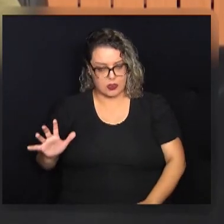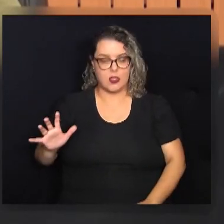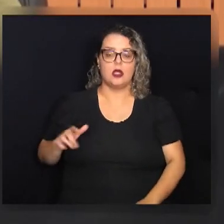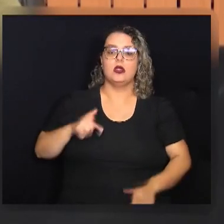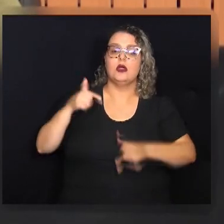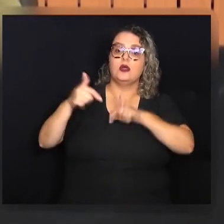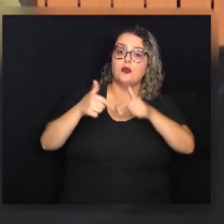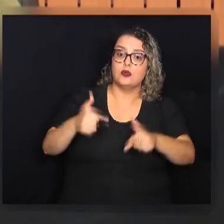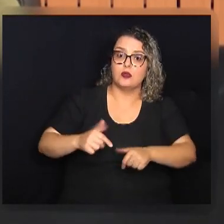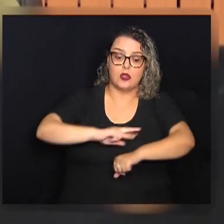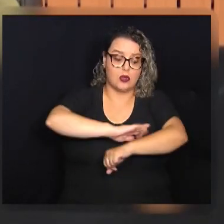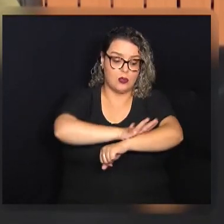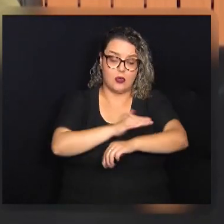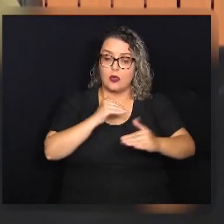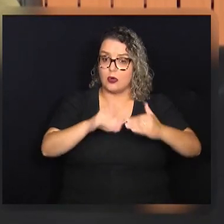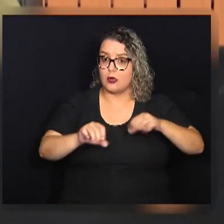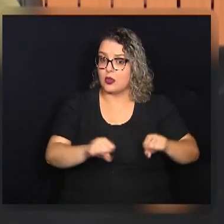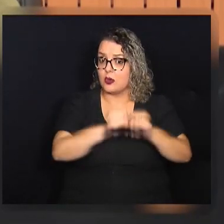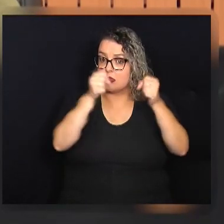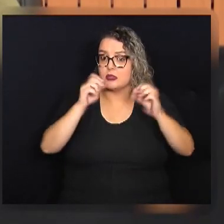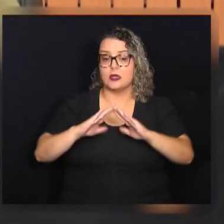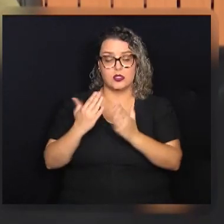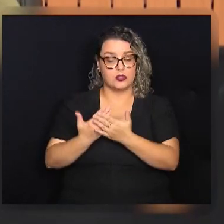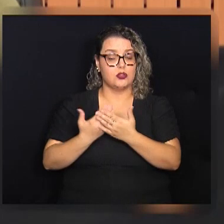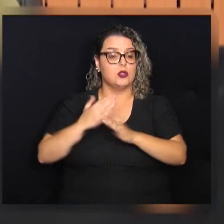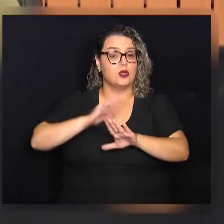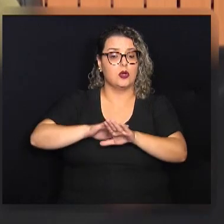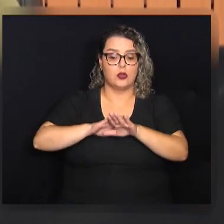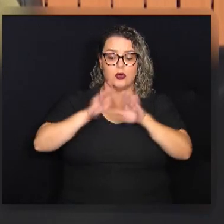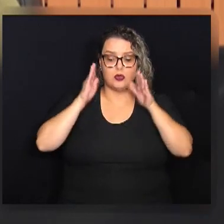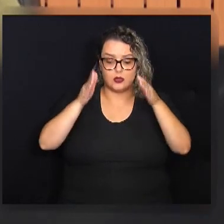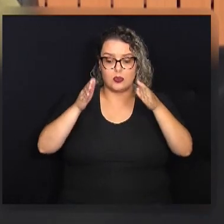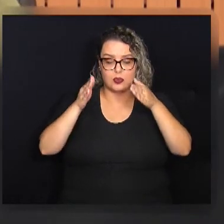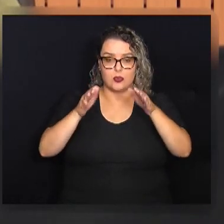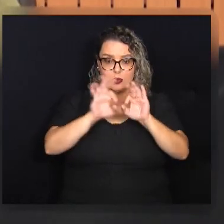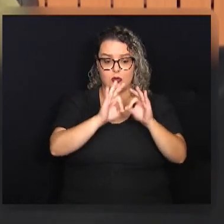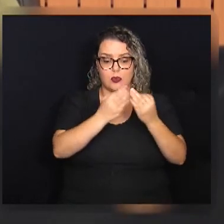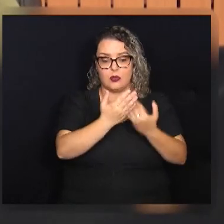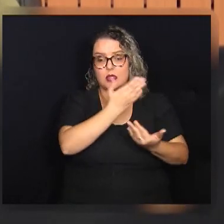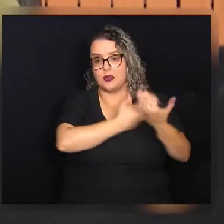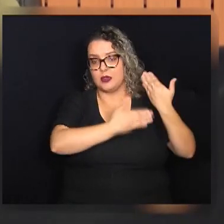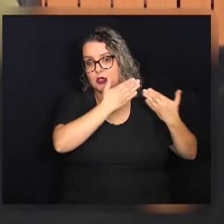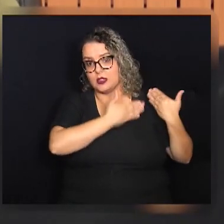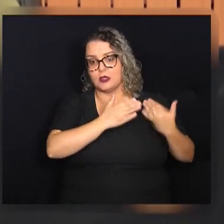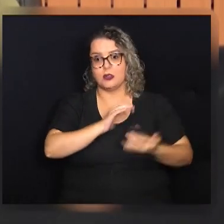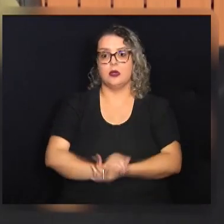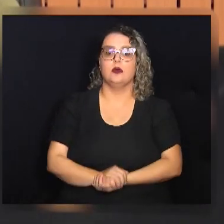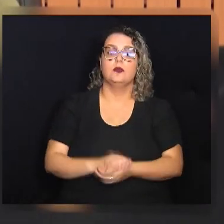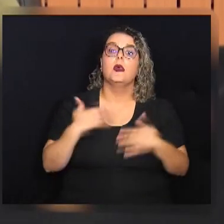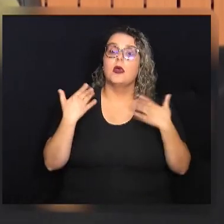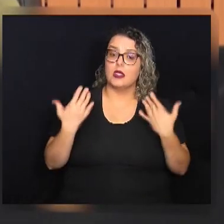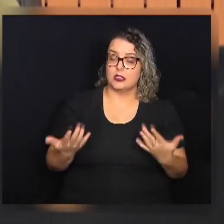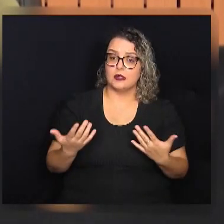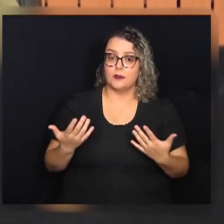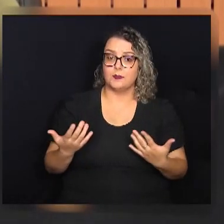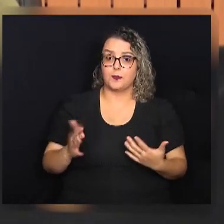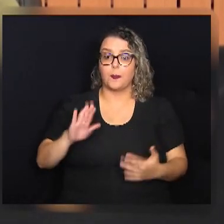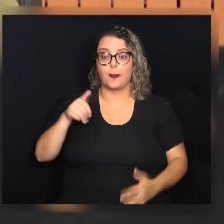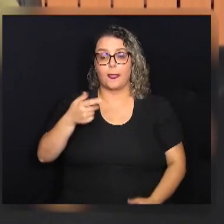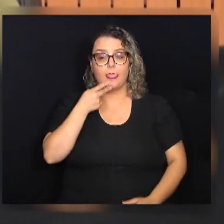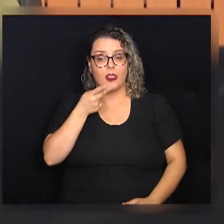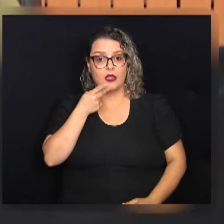o antirracismo na escola onde atua, com enfoque na ancestralidade. Então, quando você falar